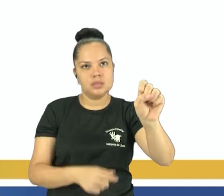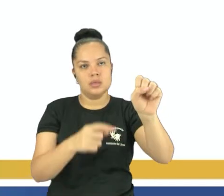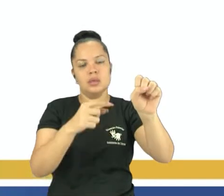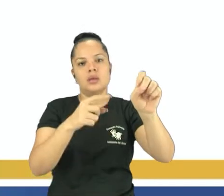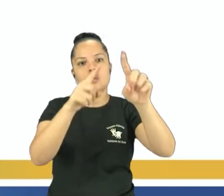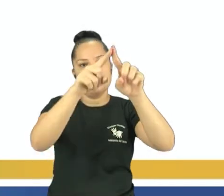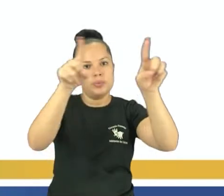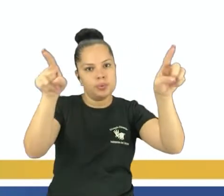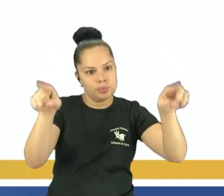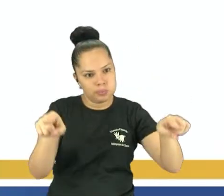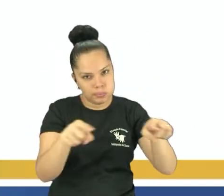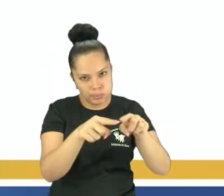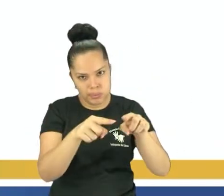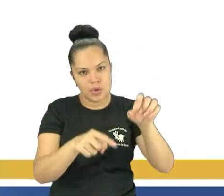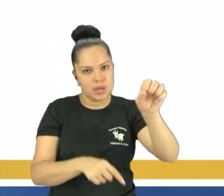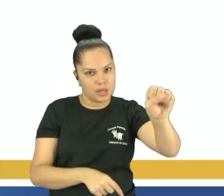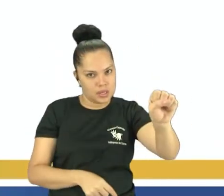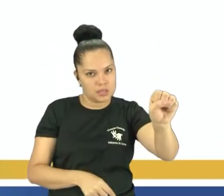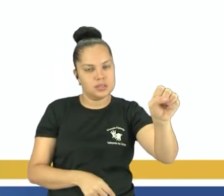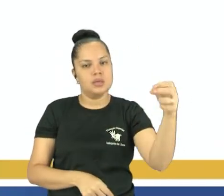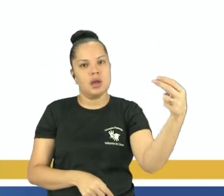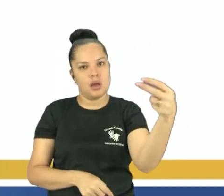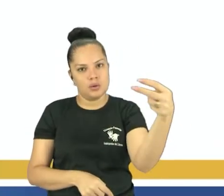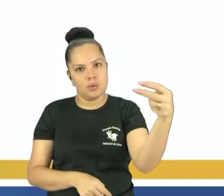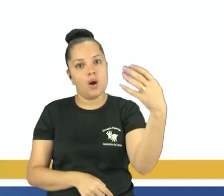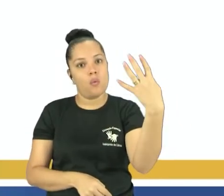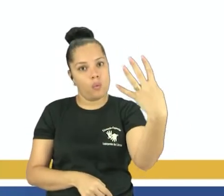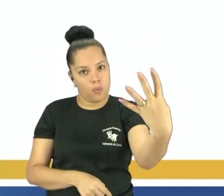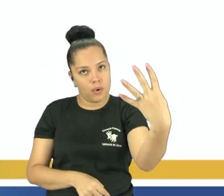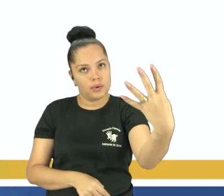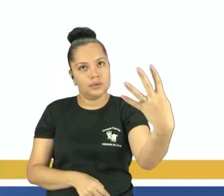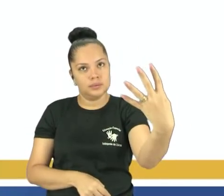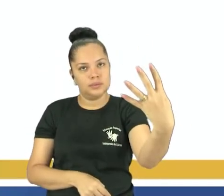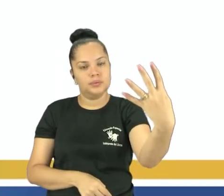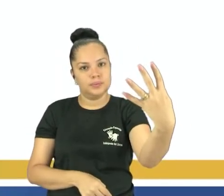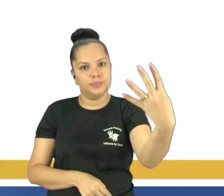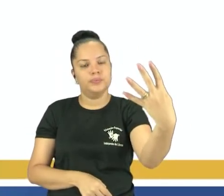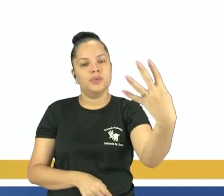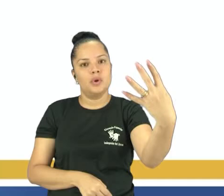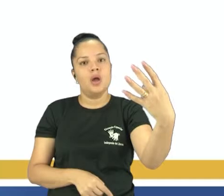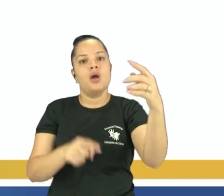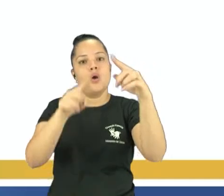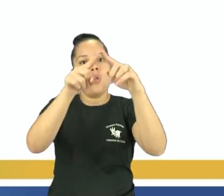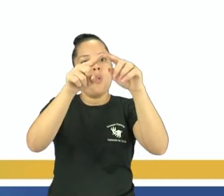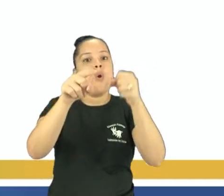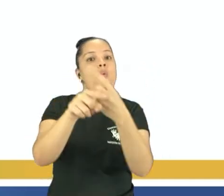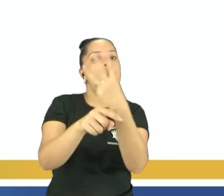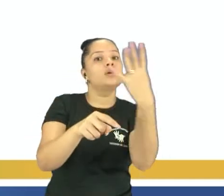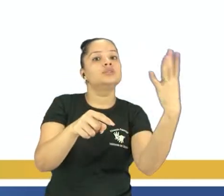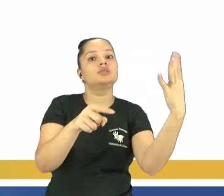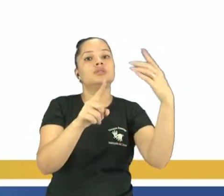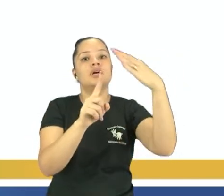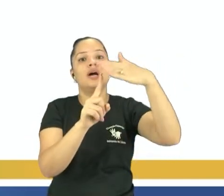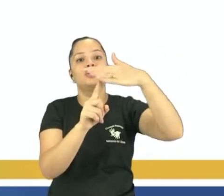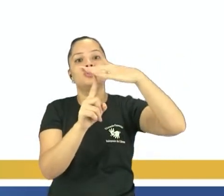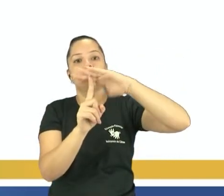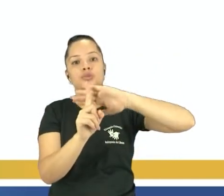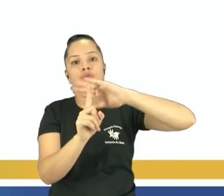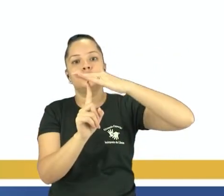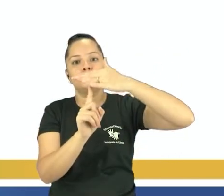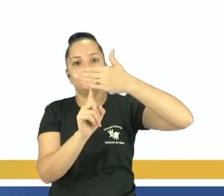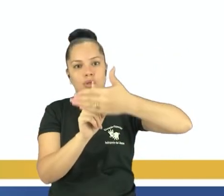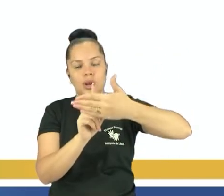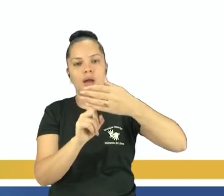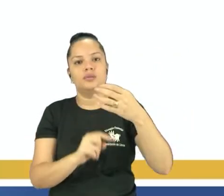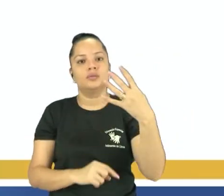ângulos internos aí do polígono, é igual a 4, onde 4 é a quantidade de lados, né, que é o nosso